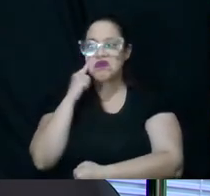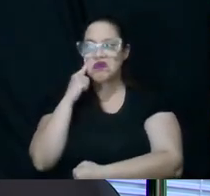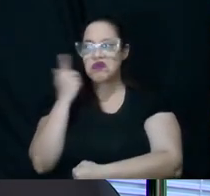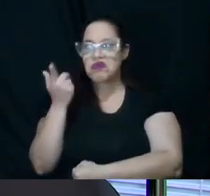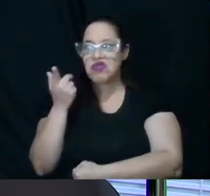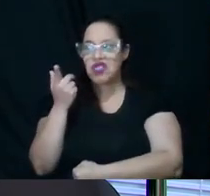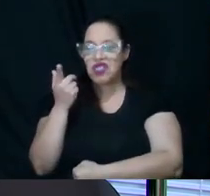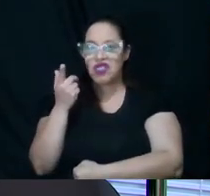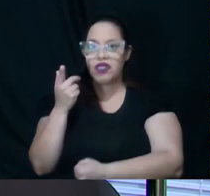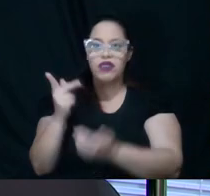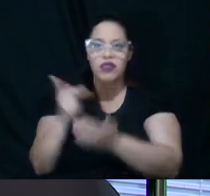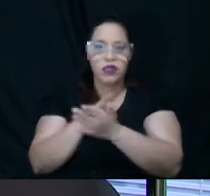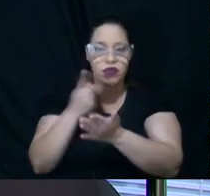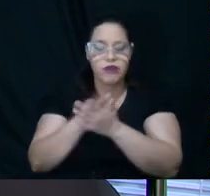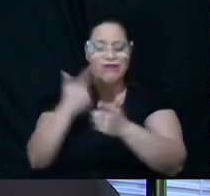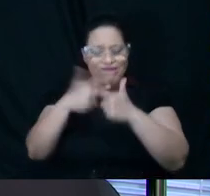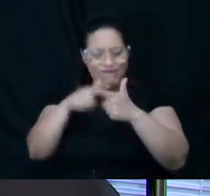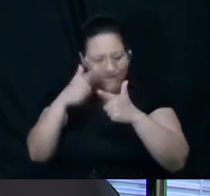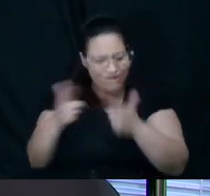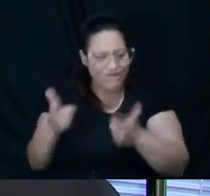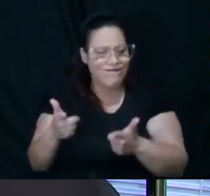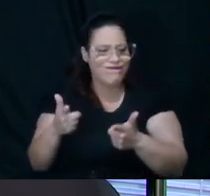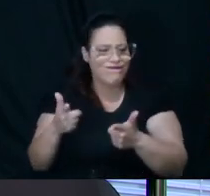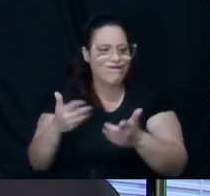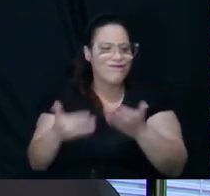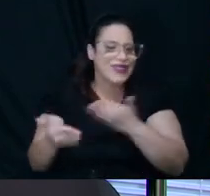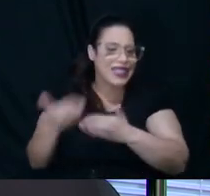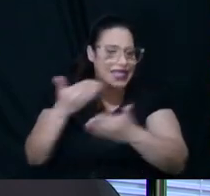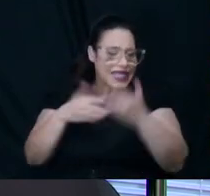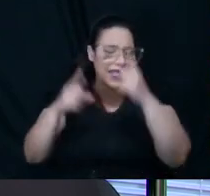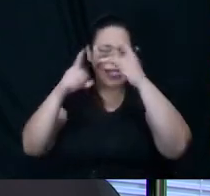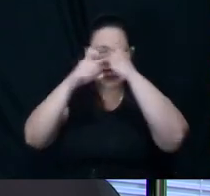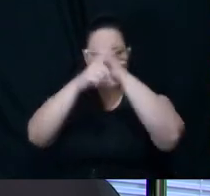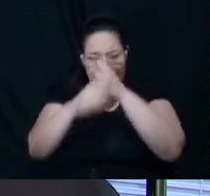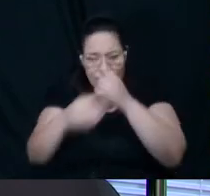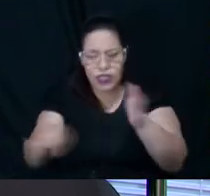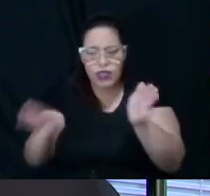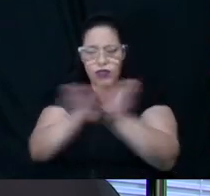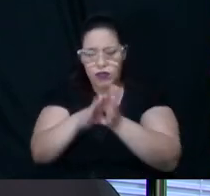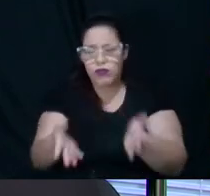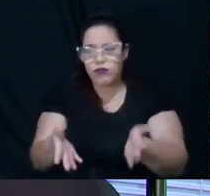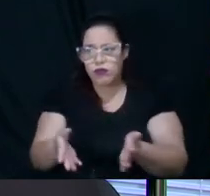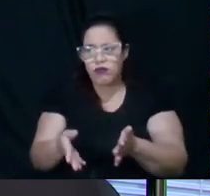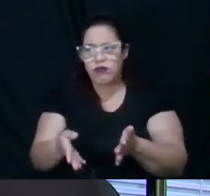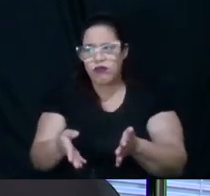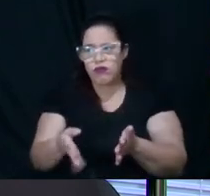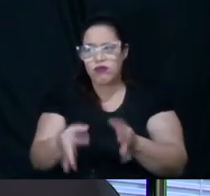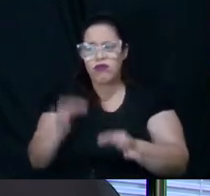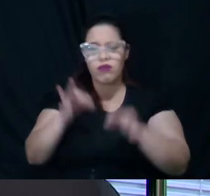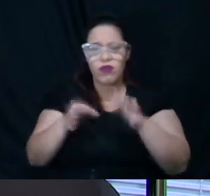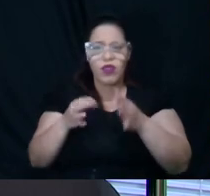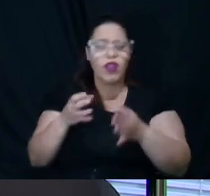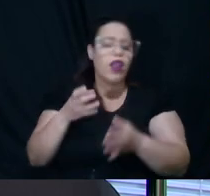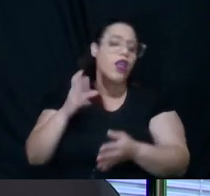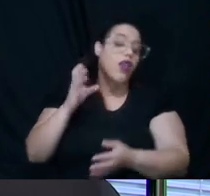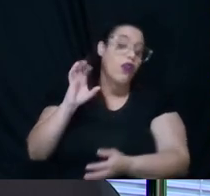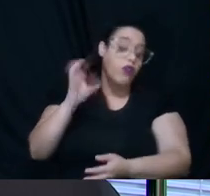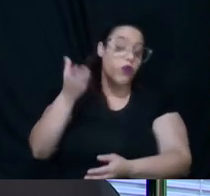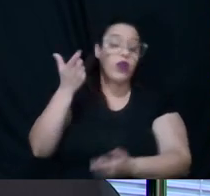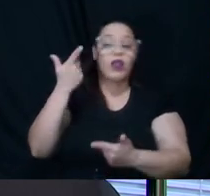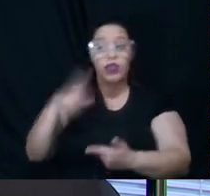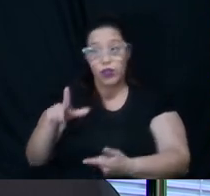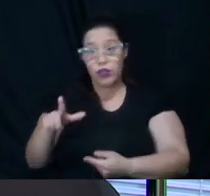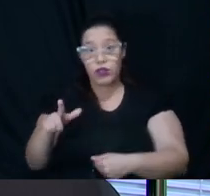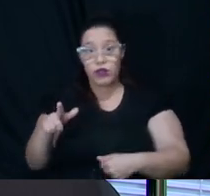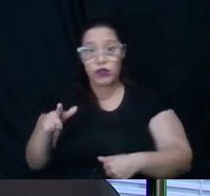maiores problemas que geraram a dificuldade que você chegou, para justamente você não cometer mais esse tipo de erro. Marcos, muito